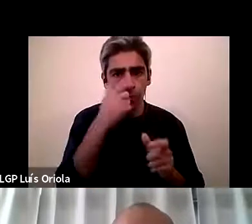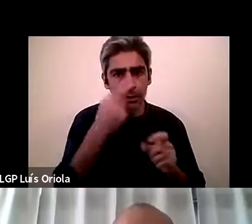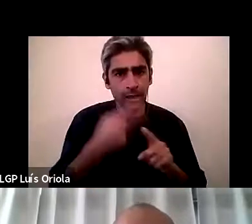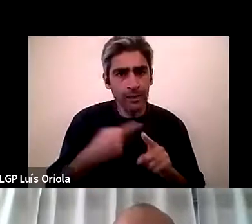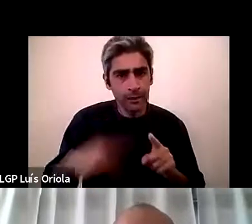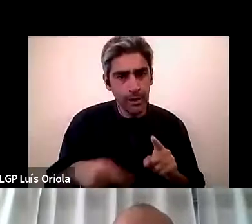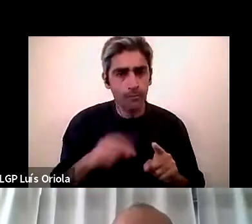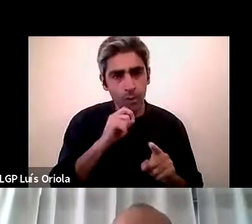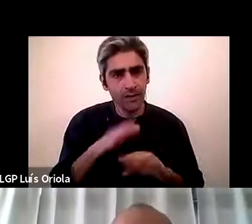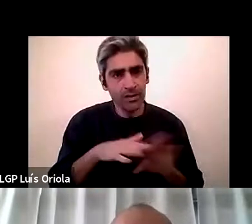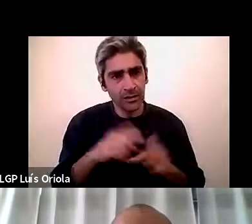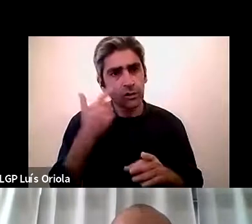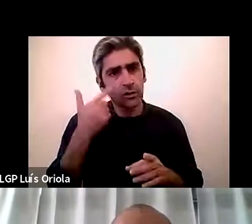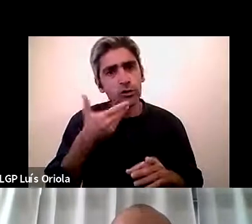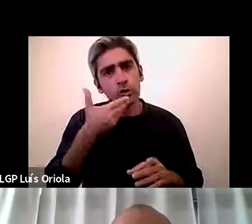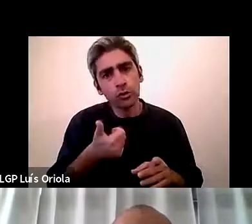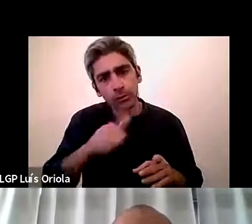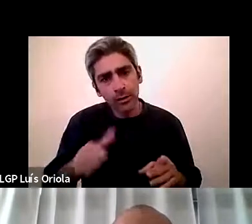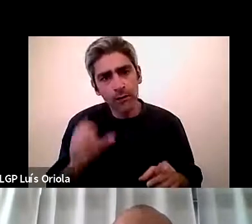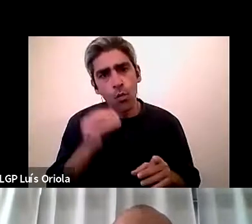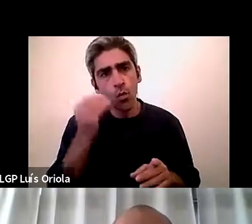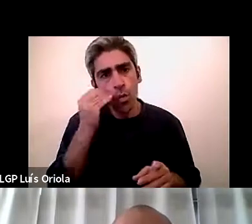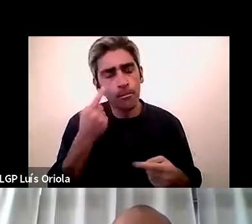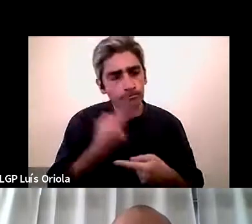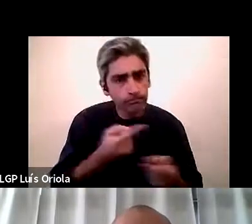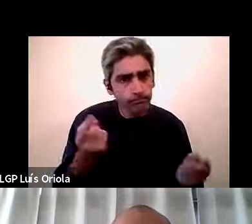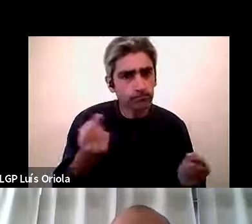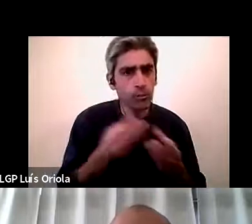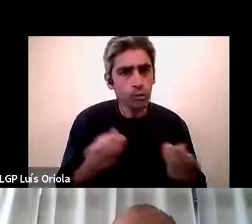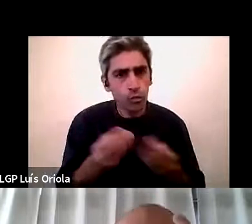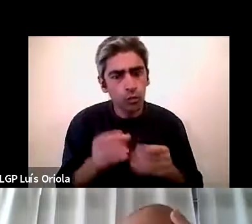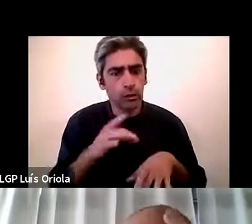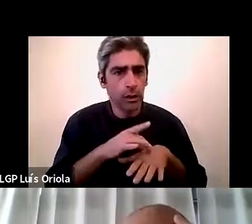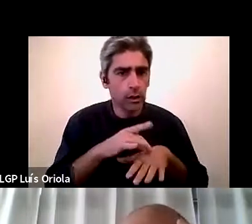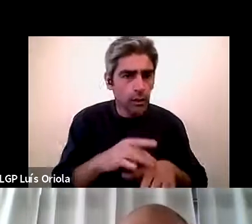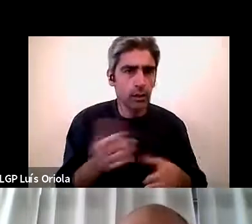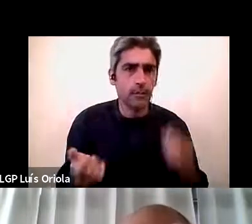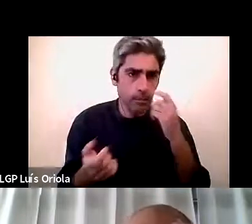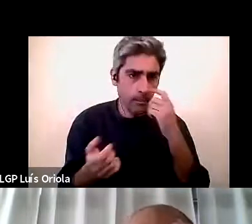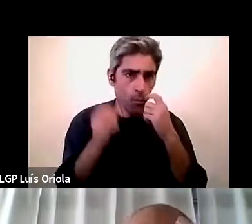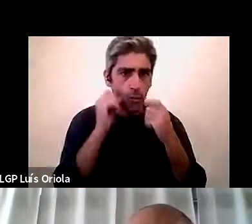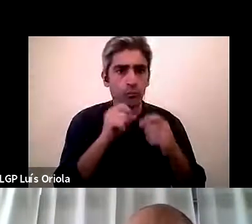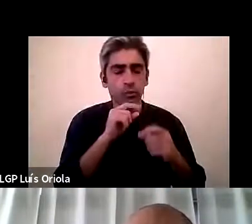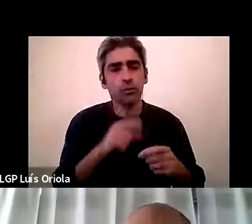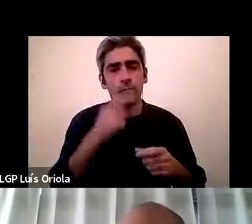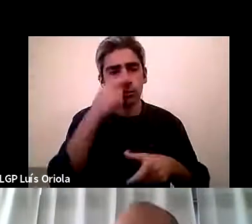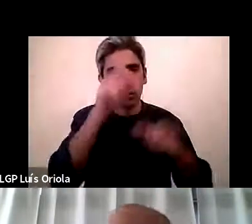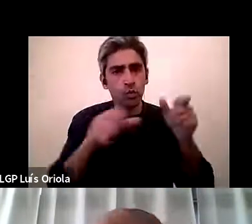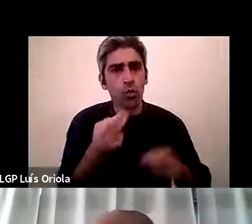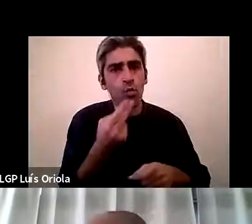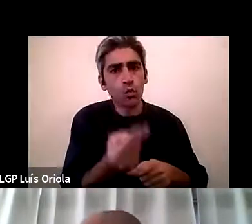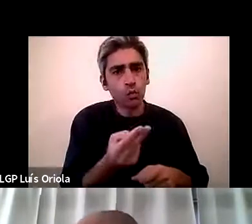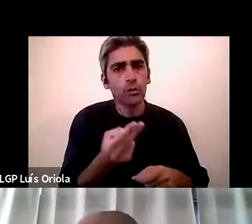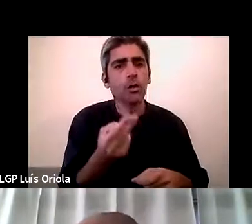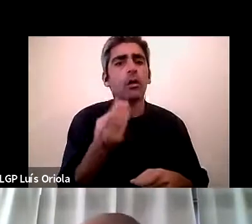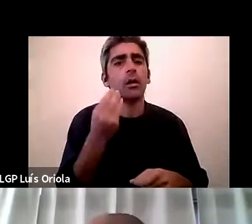e nós podemos fazer experiências sobre a forma como apresentamos os produtos, os guias, como permitimos que os utilizadores